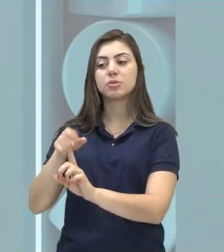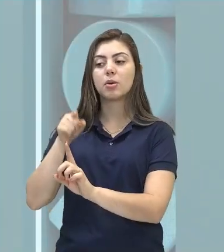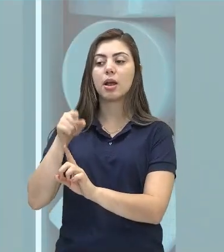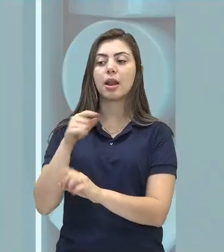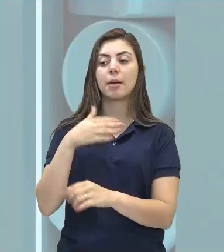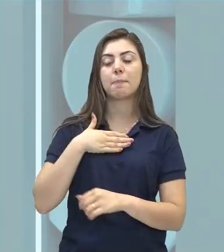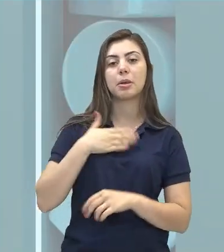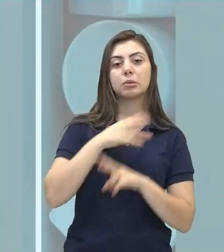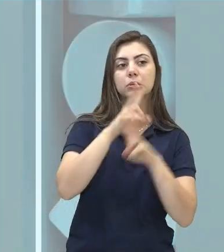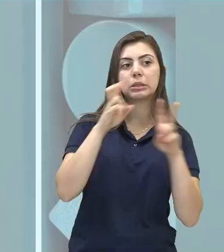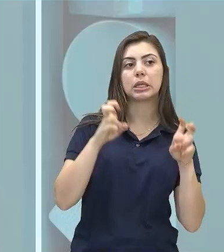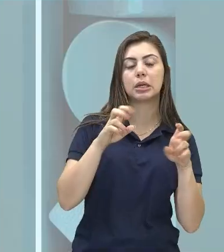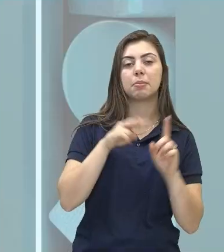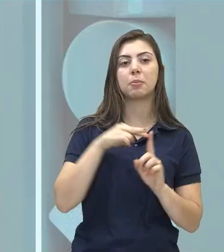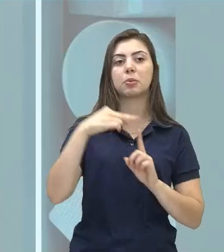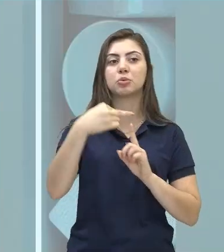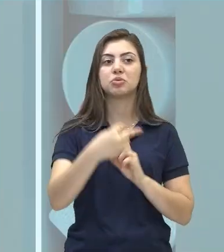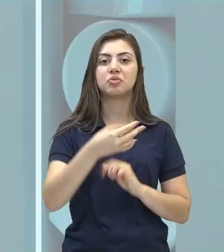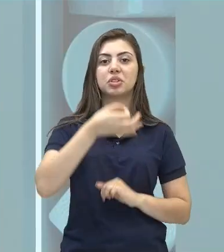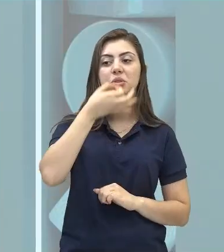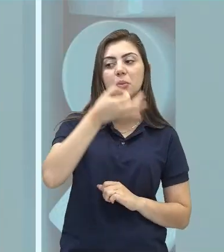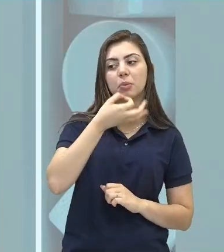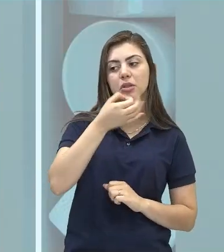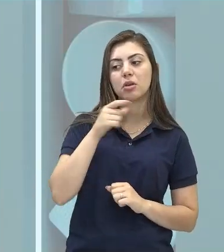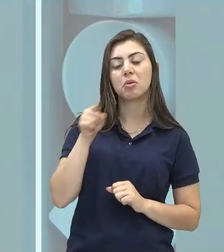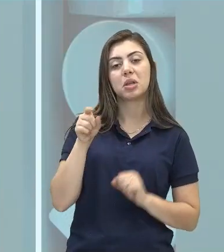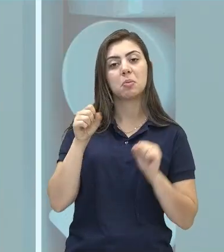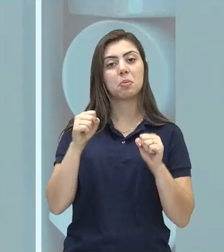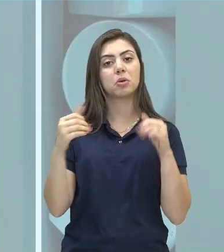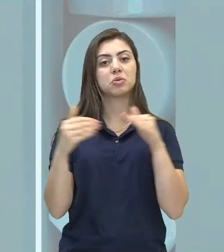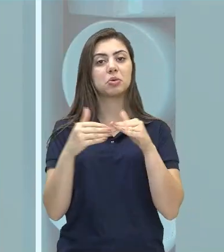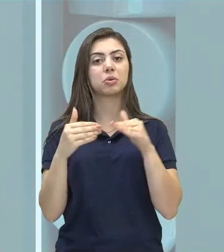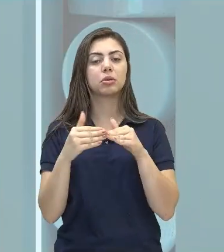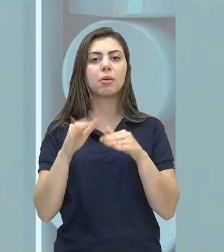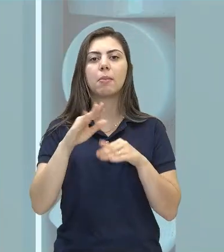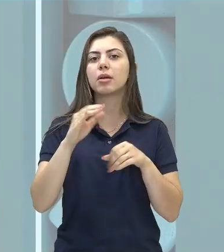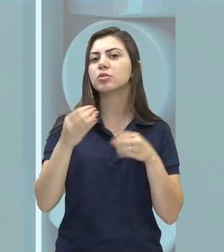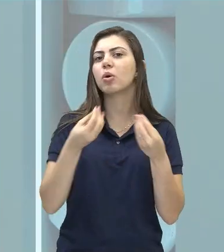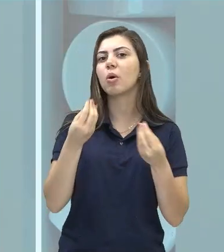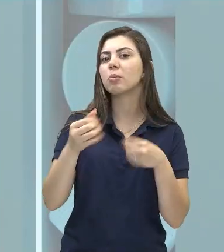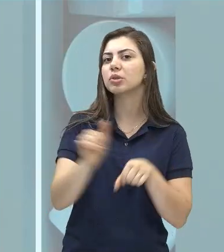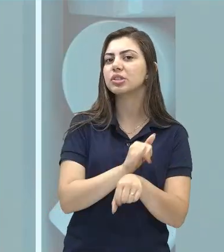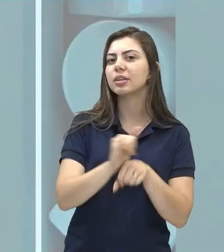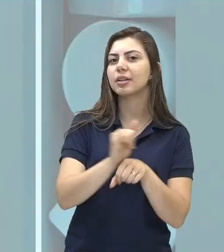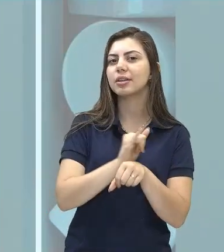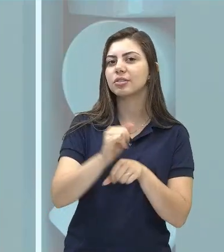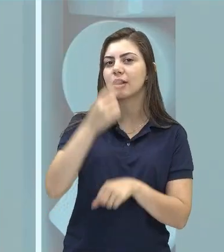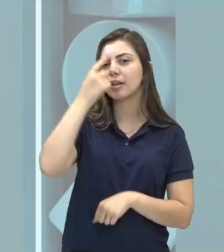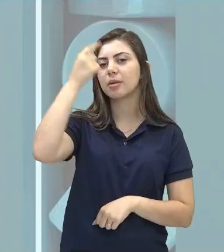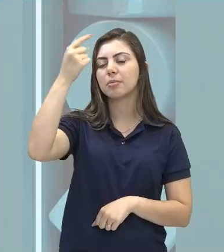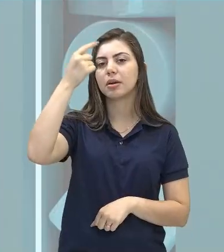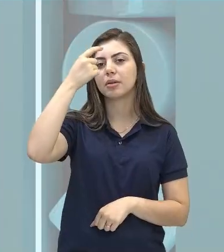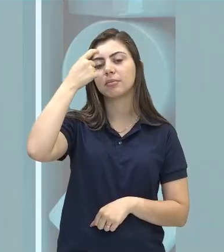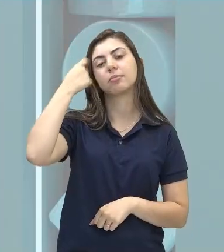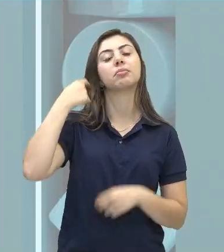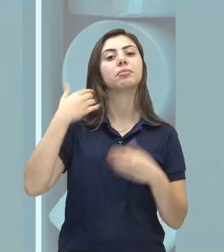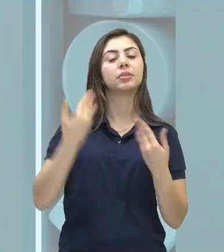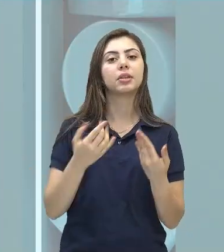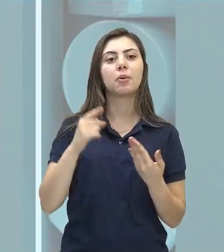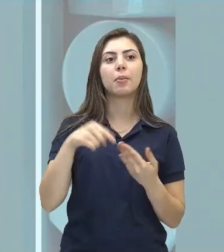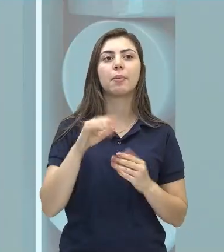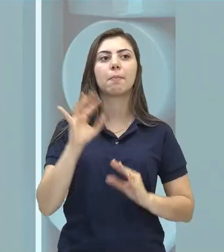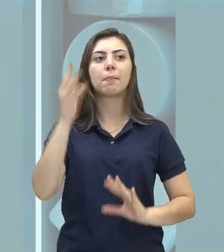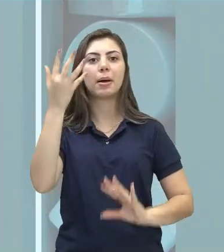de vista ou de uma opinião. Utilizando-se de quê? Como nós já observamos, utilizando-se da lógica,